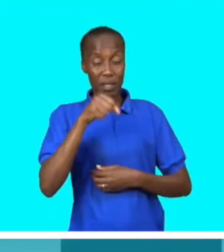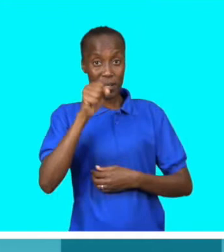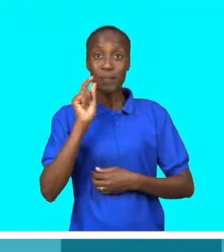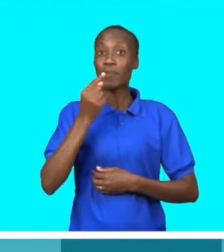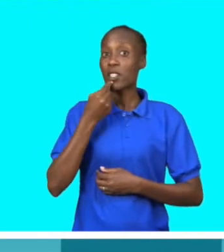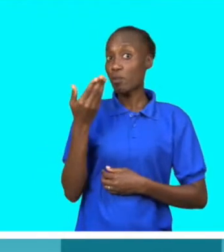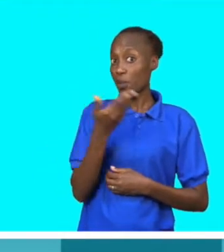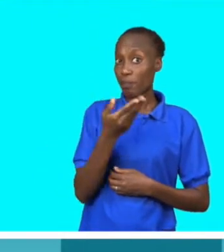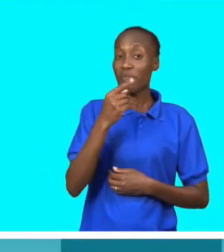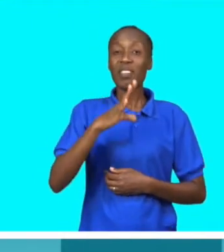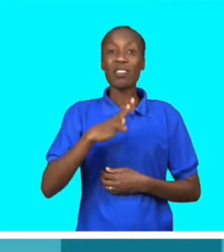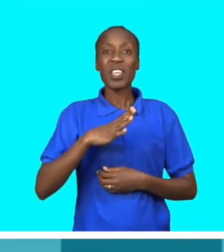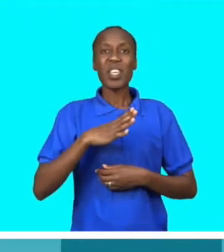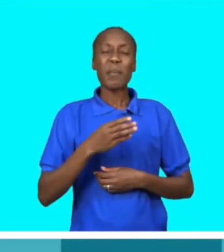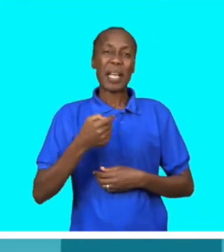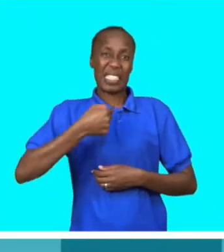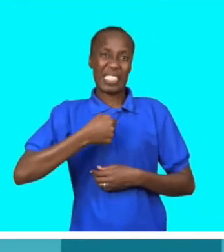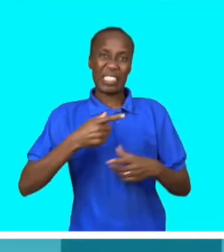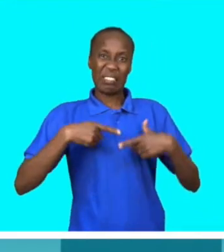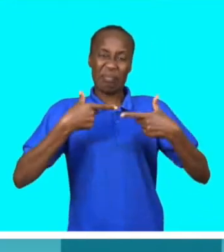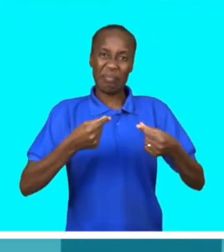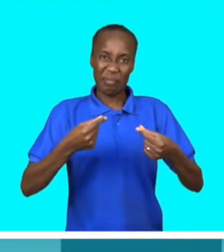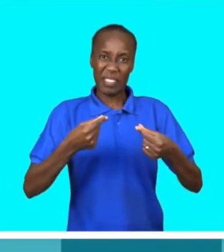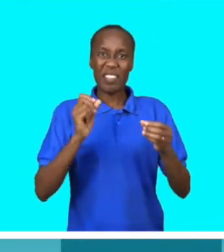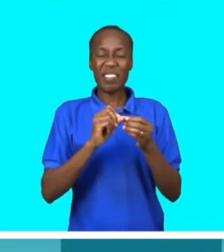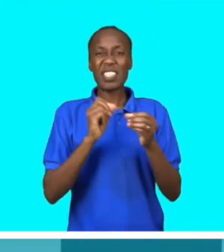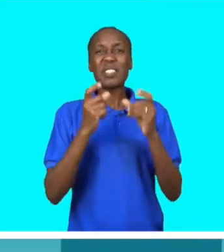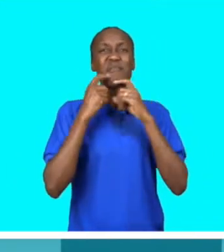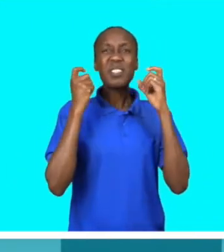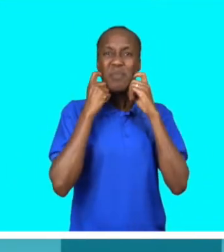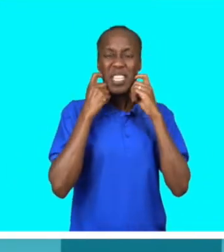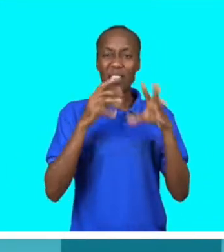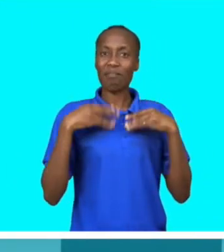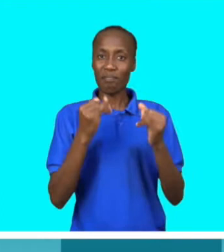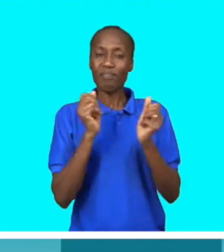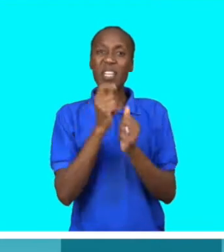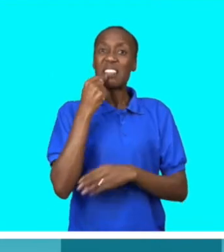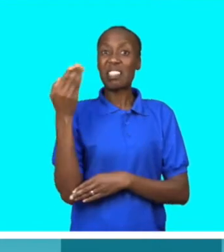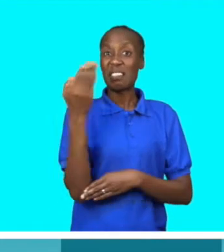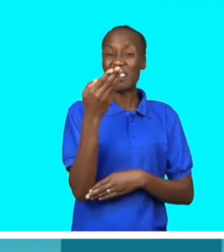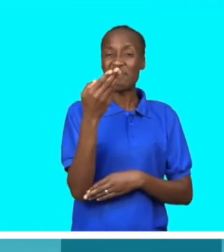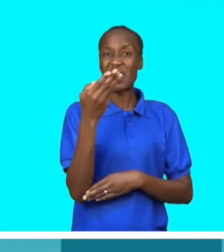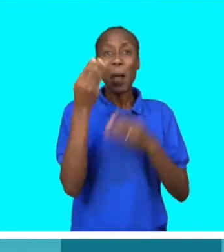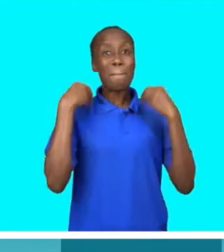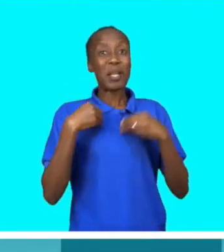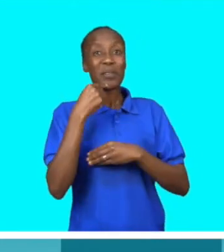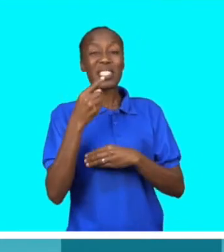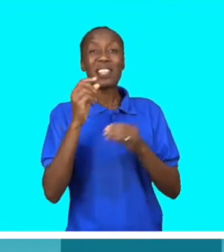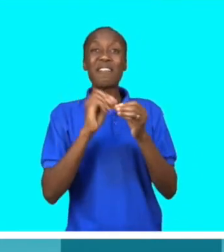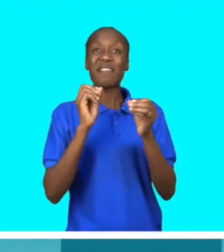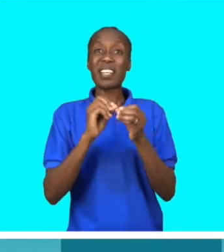Sim. Contra a vontade dos moçambicanos, tanto que diziam que a via aérea é muito complicado, ele não vai aguentar, por causa da